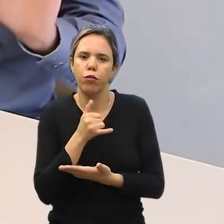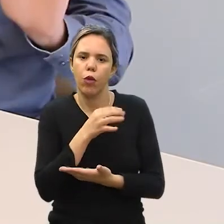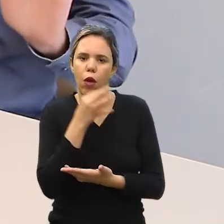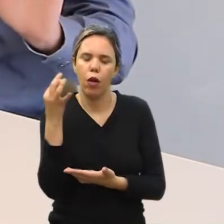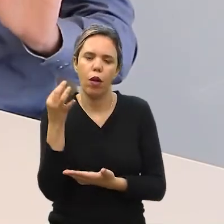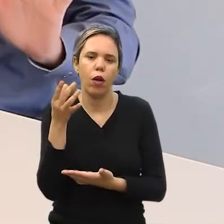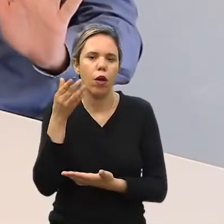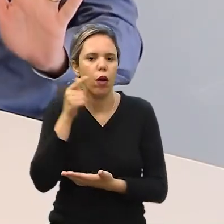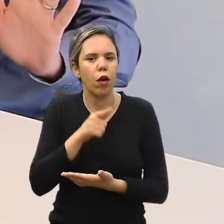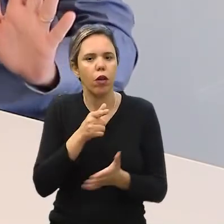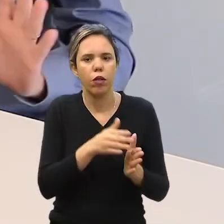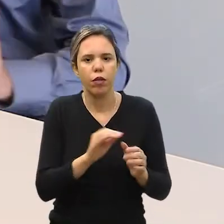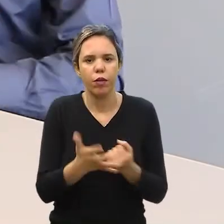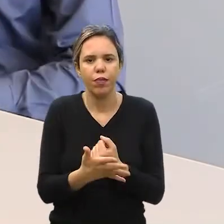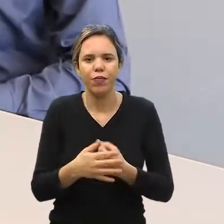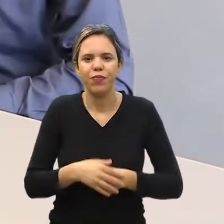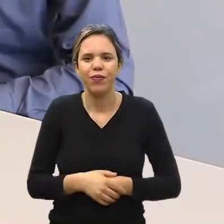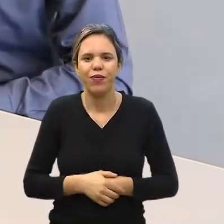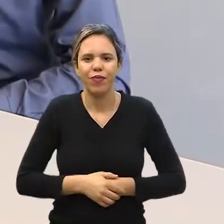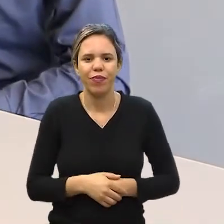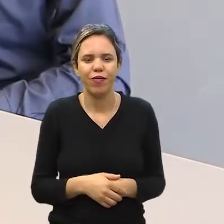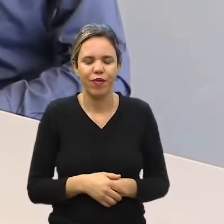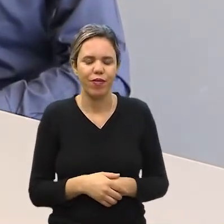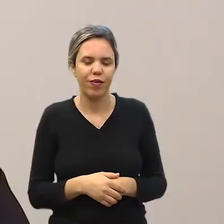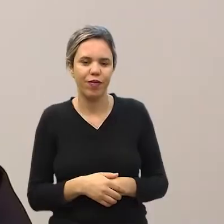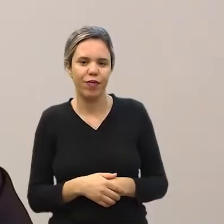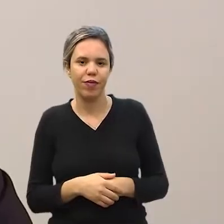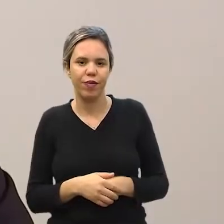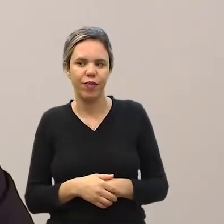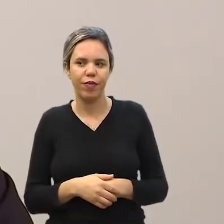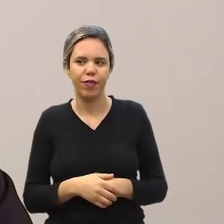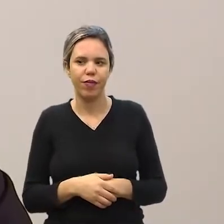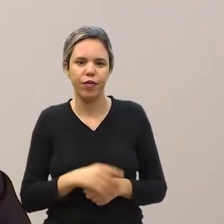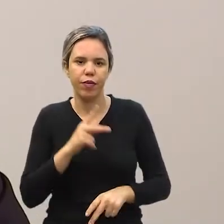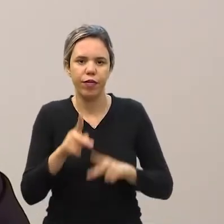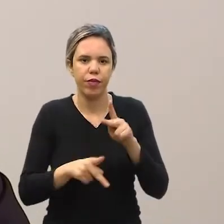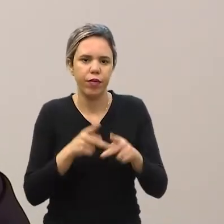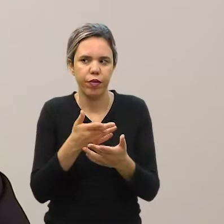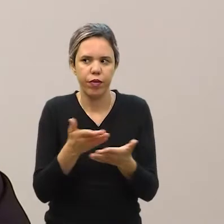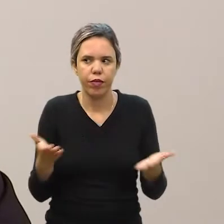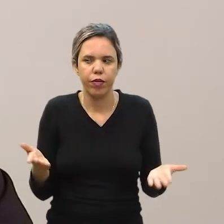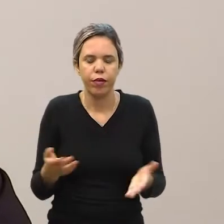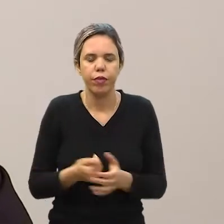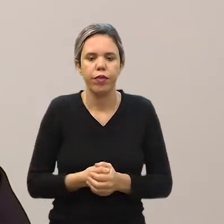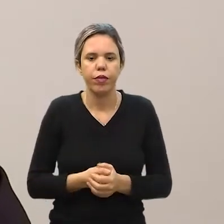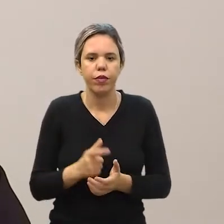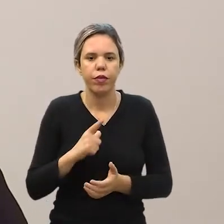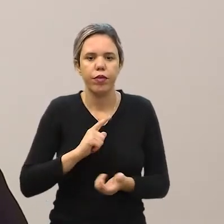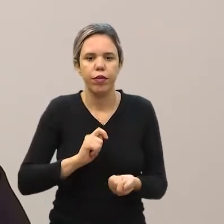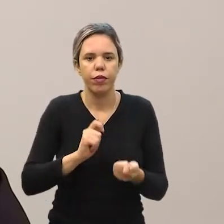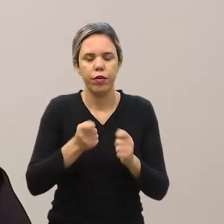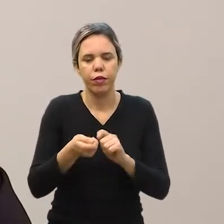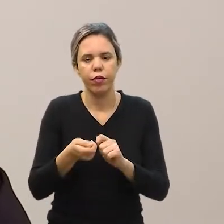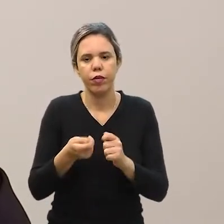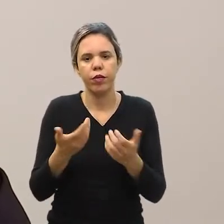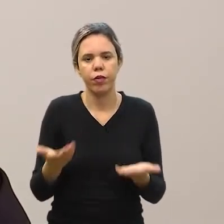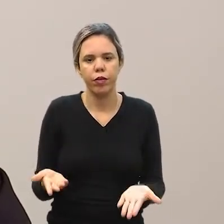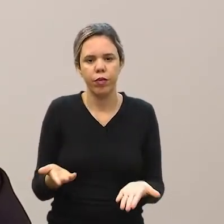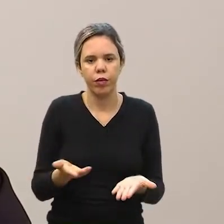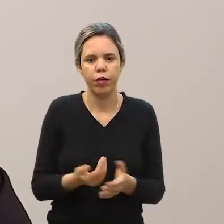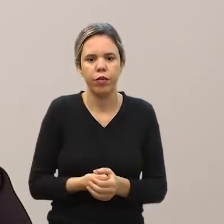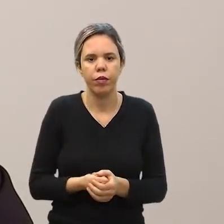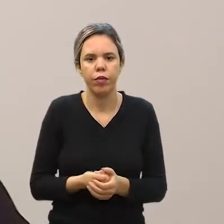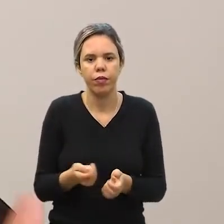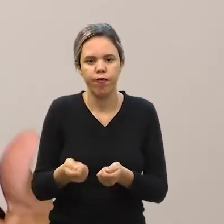uma aquisição que eu tive durante a pandemia. Não, as pessoas, né, elas tiveram que se adaptar bem a esse